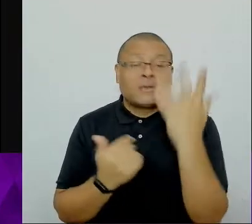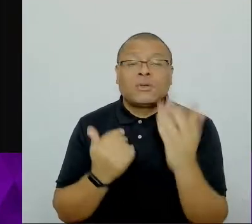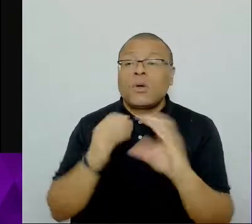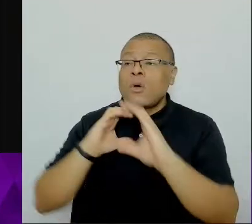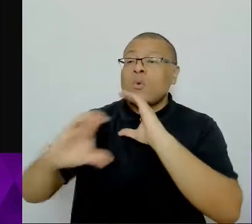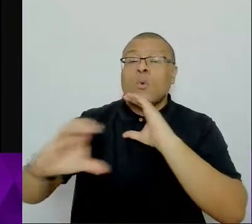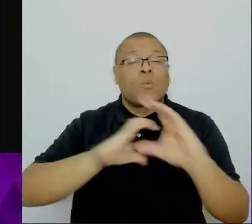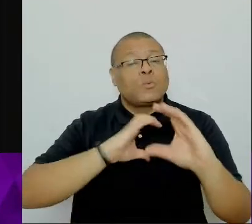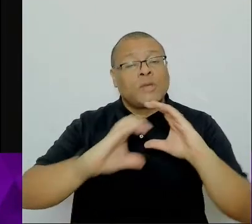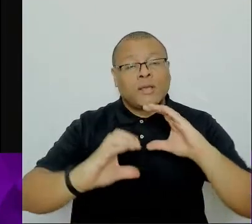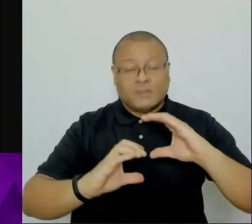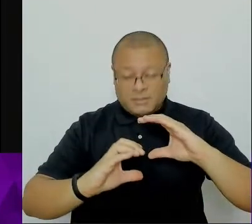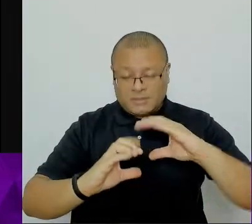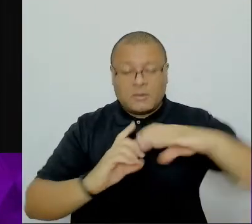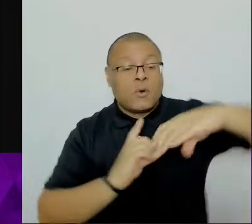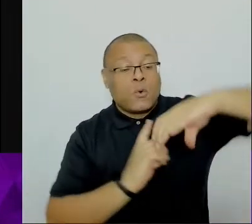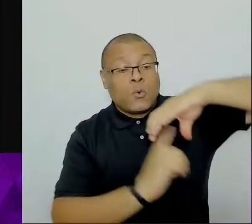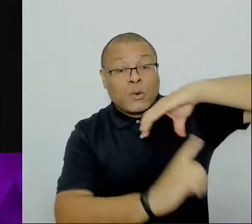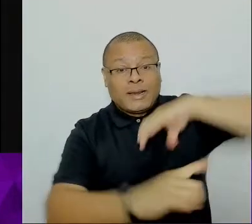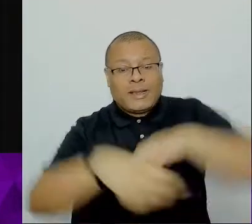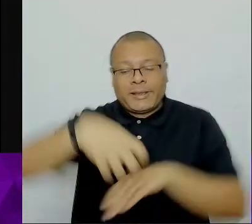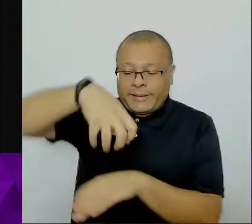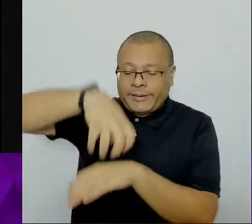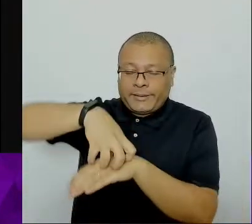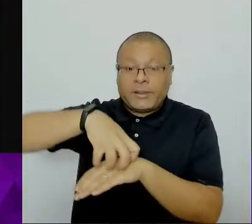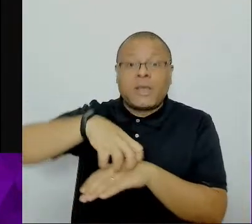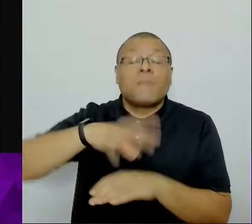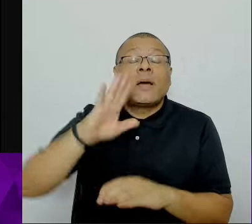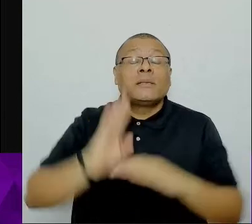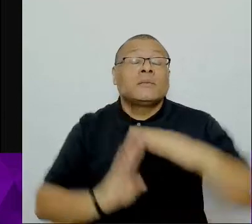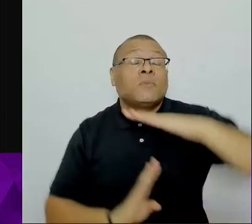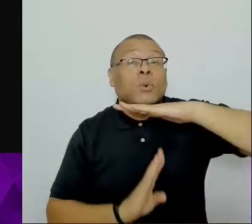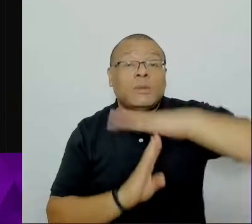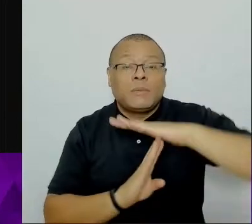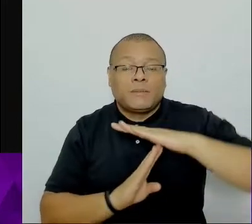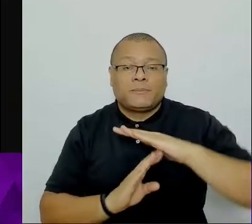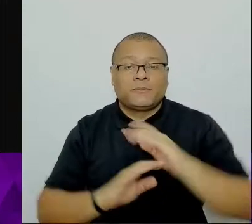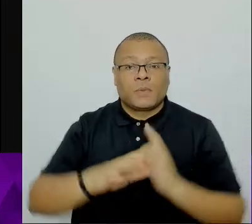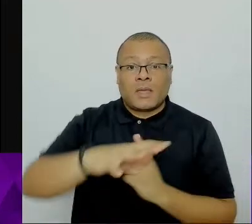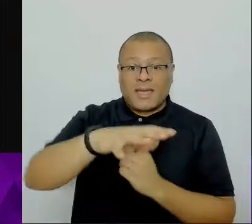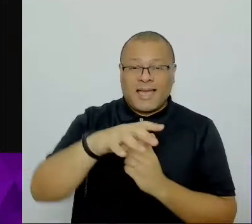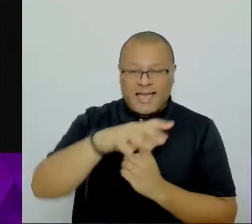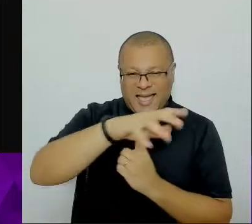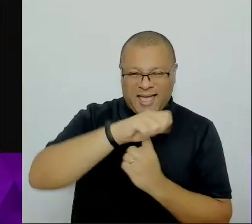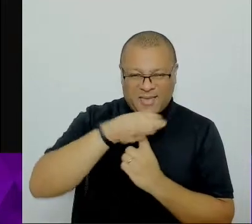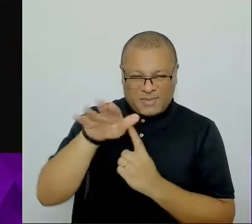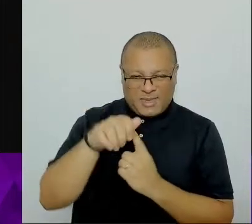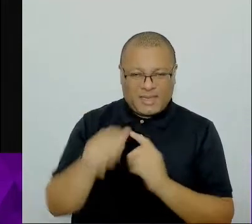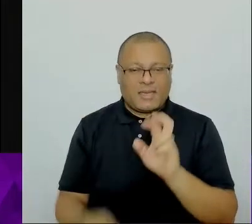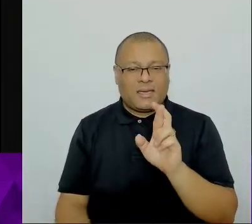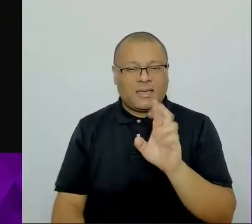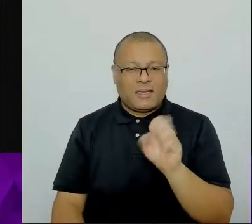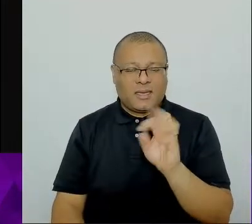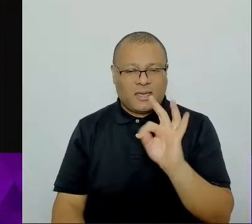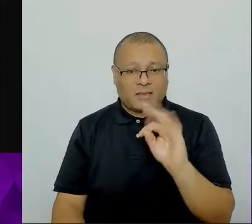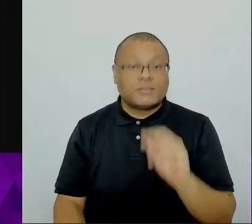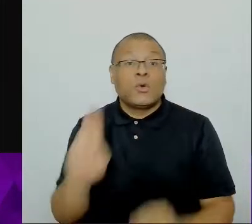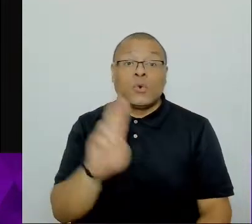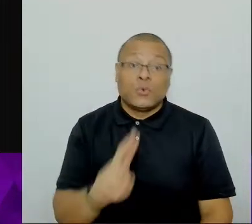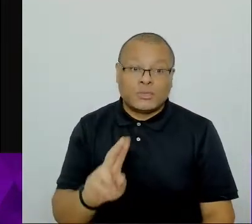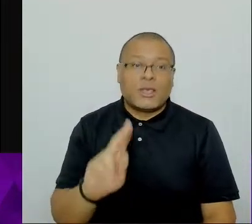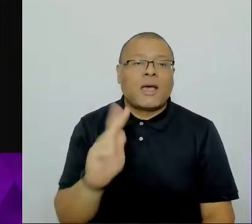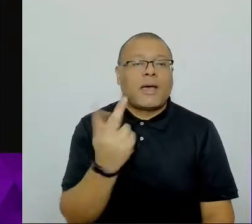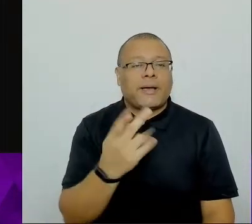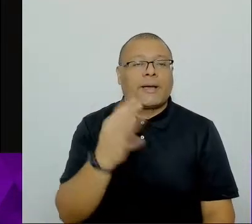e servidores. E quais são essas restrições, né? Uma API REST, ela precisa se comunicar através de HTTP e HTTPS, por